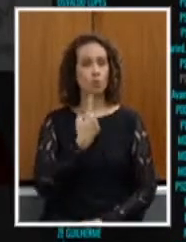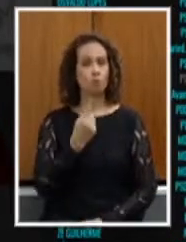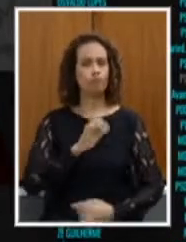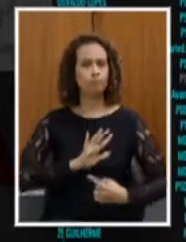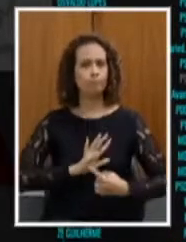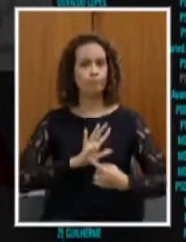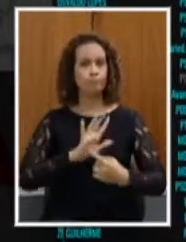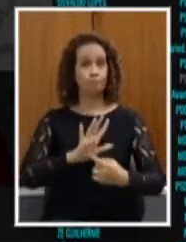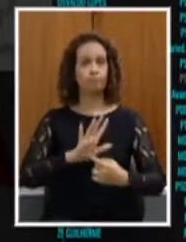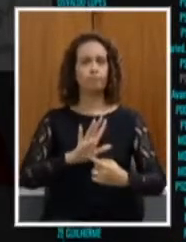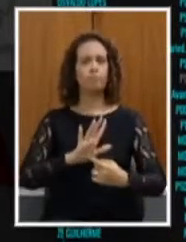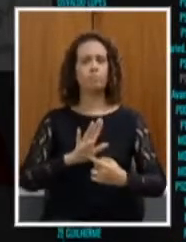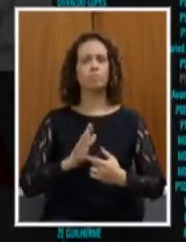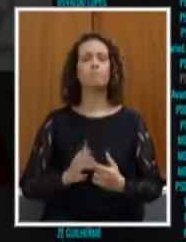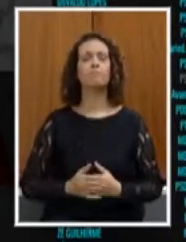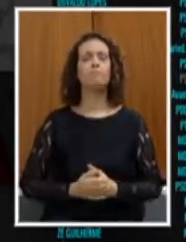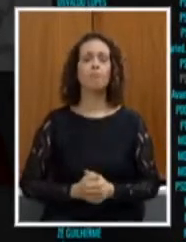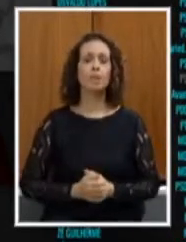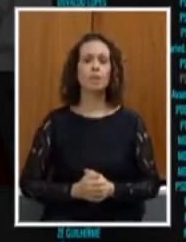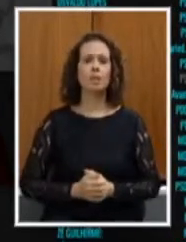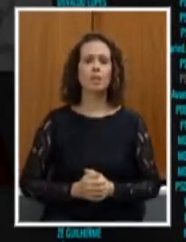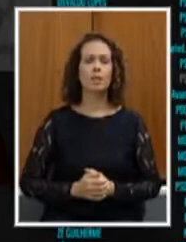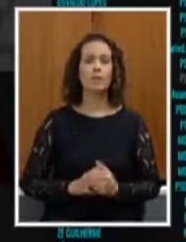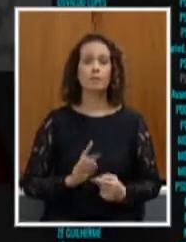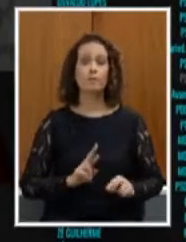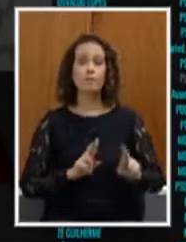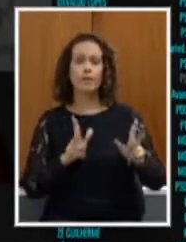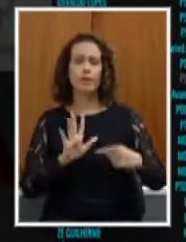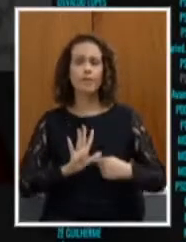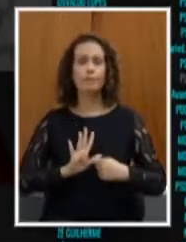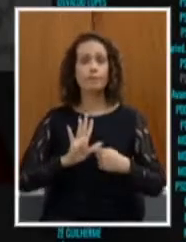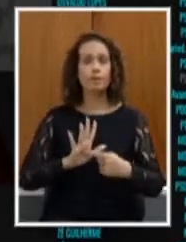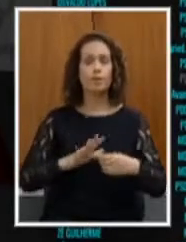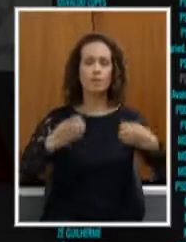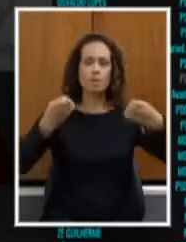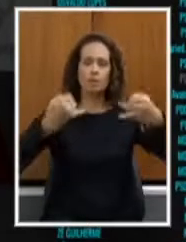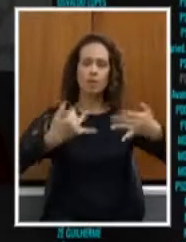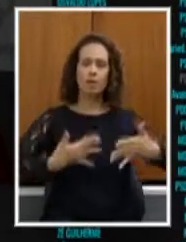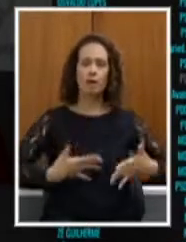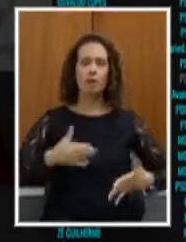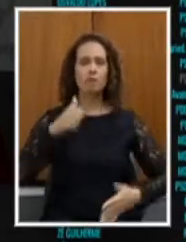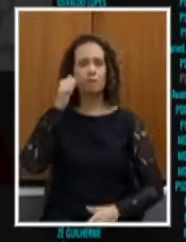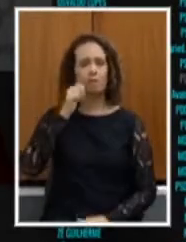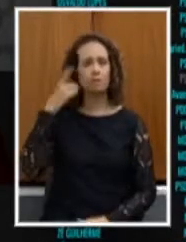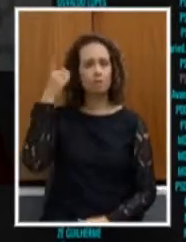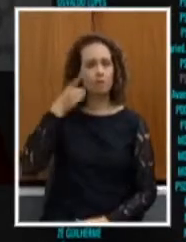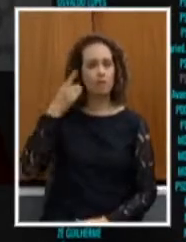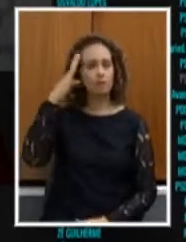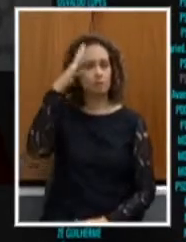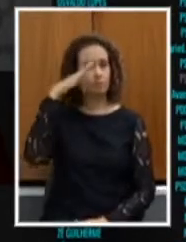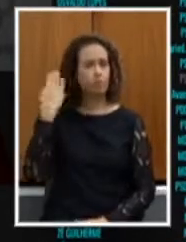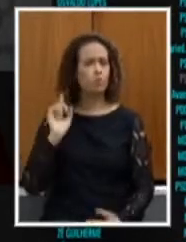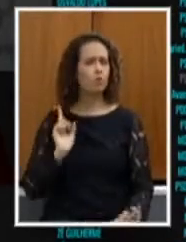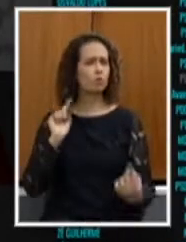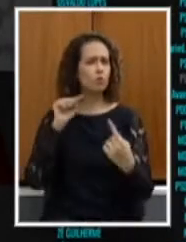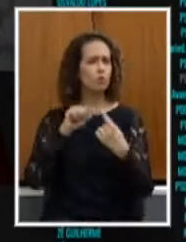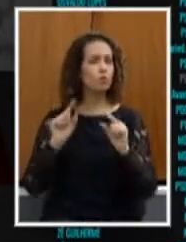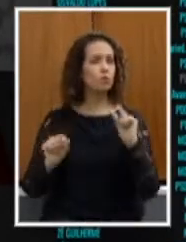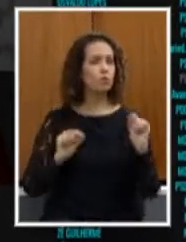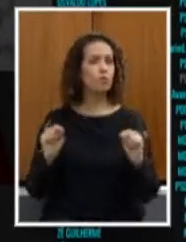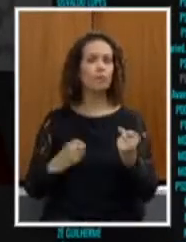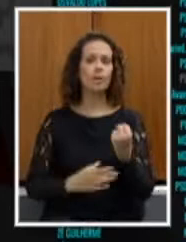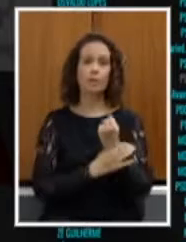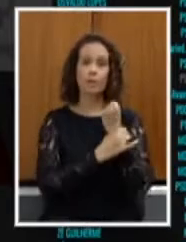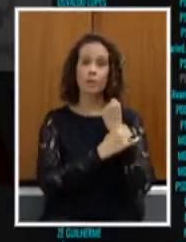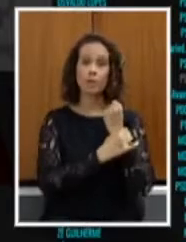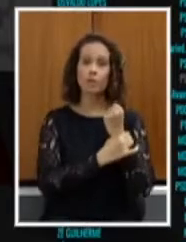fosse apreciada separadamente. Ela foi explicada há pouco pela deputada Beatriz Cerqueira e tem o objetivo de garantir